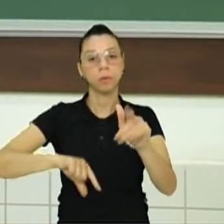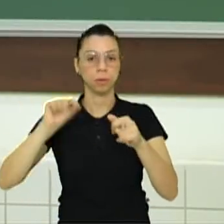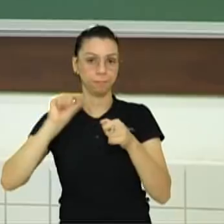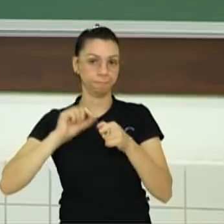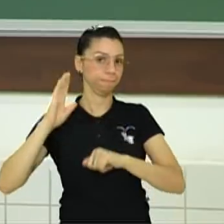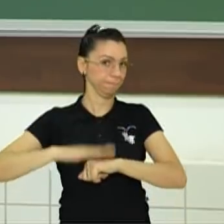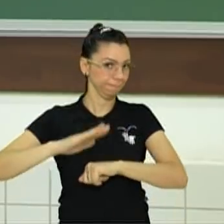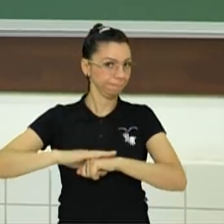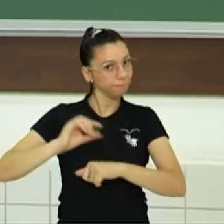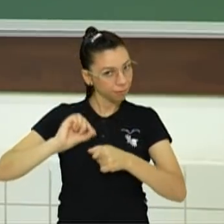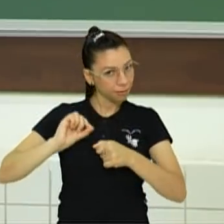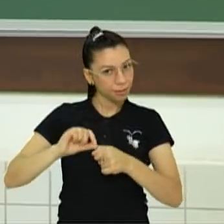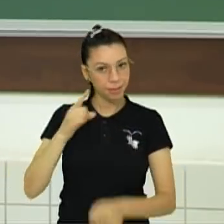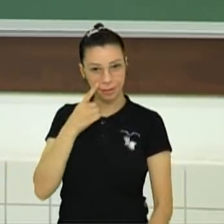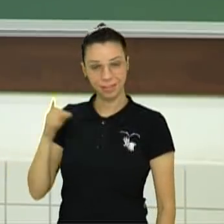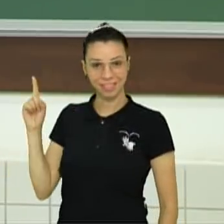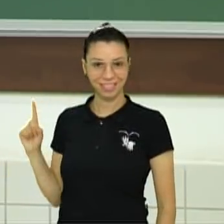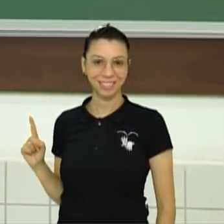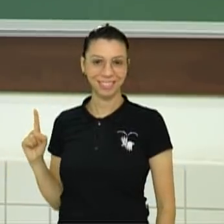fazer, tá?